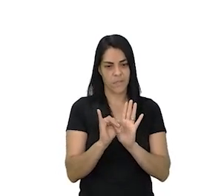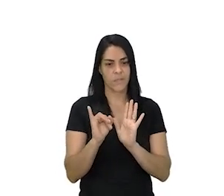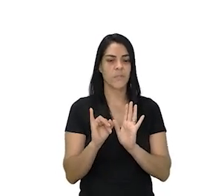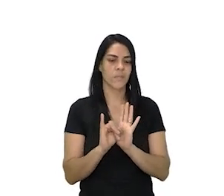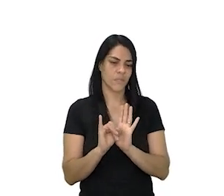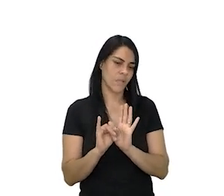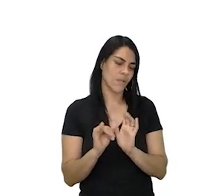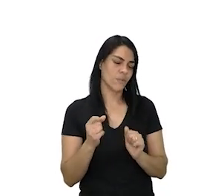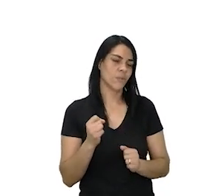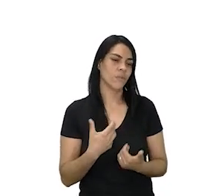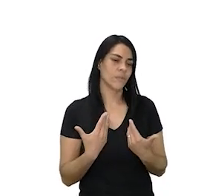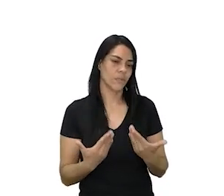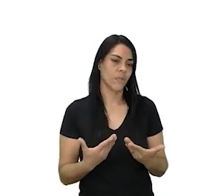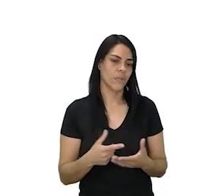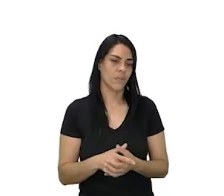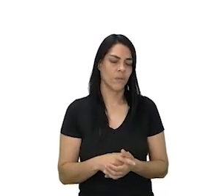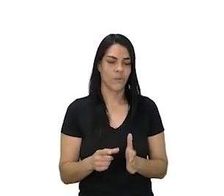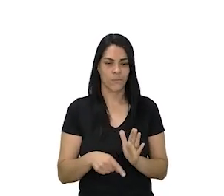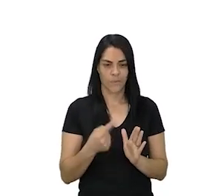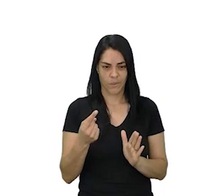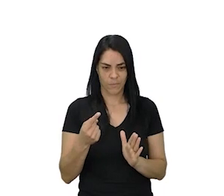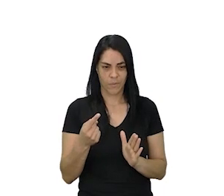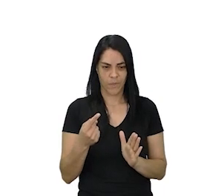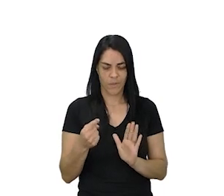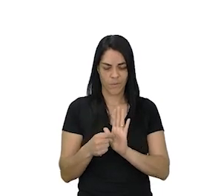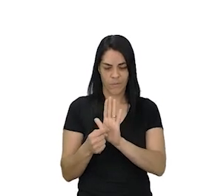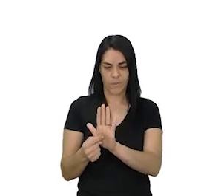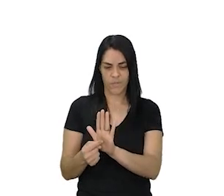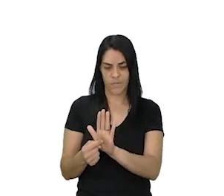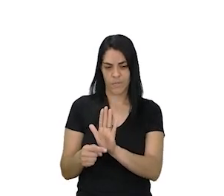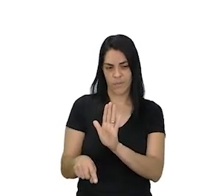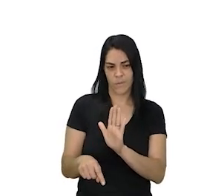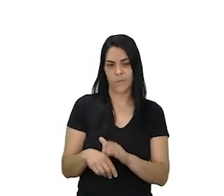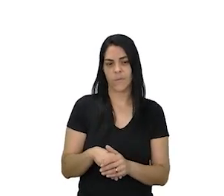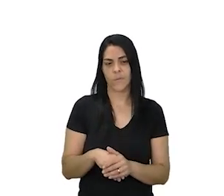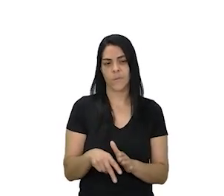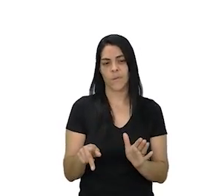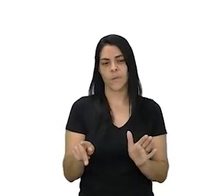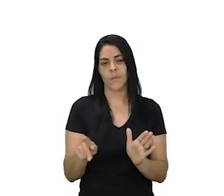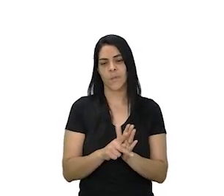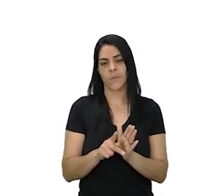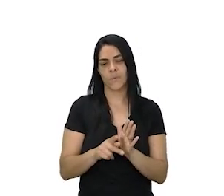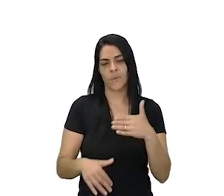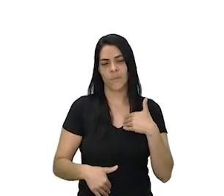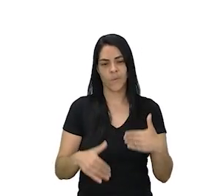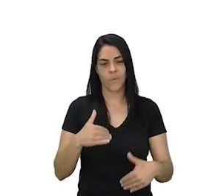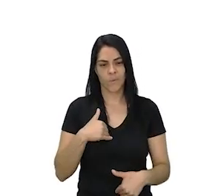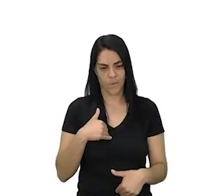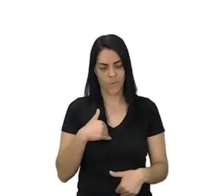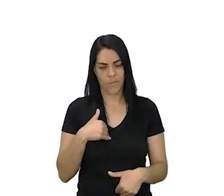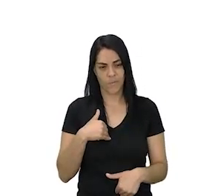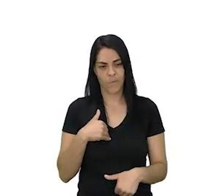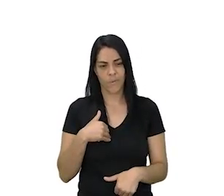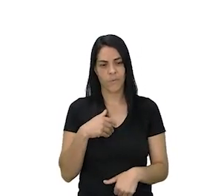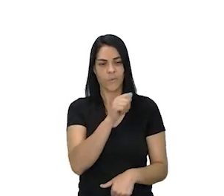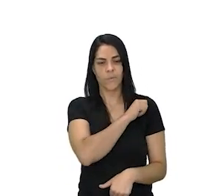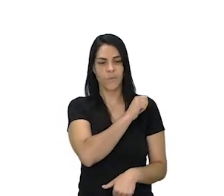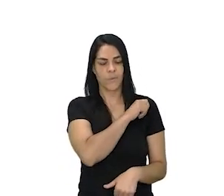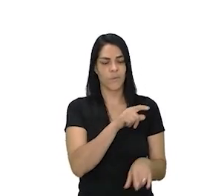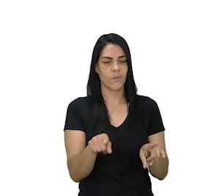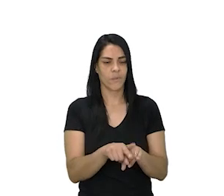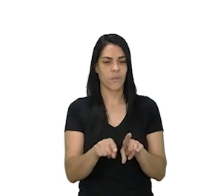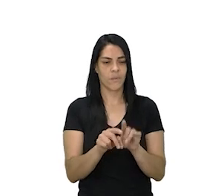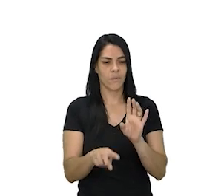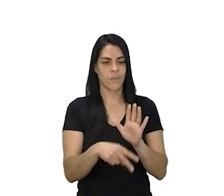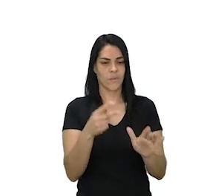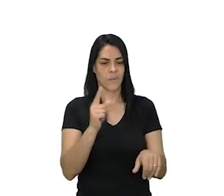primeiro ponto, estabelecido ali pelo próprio corpo do aluno, e nesse segundo momento aqui, quando